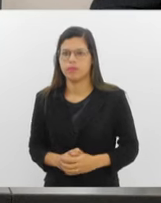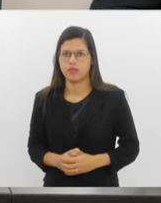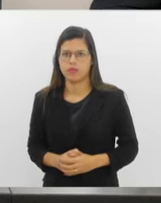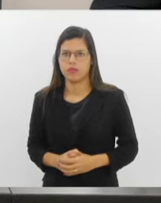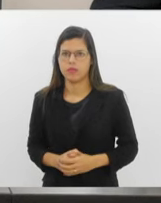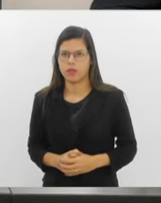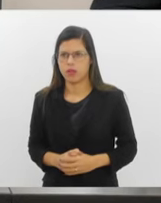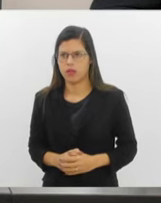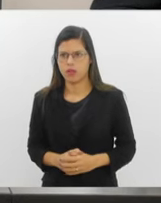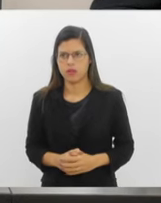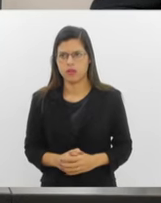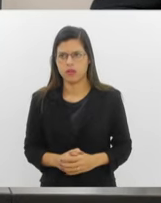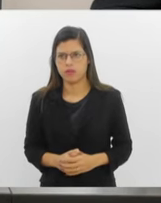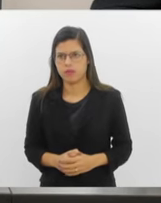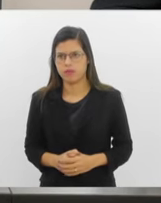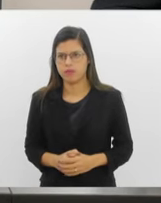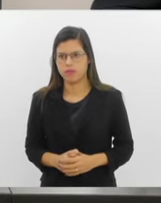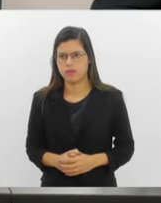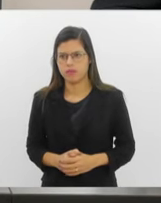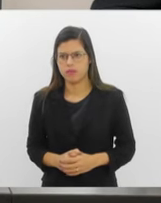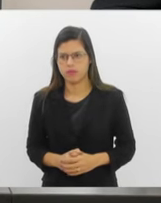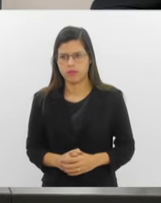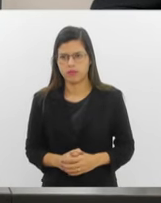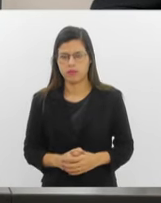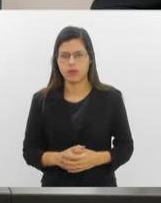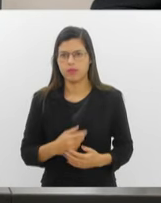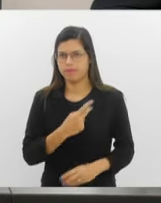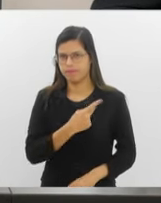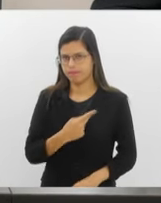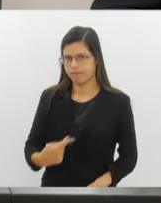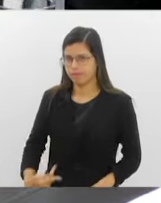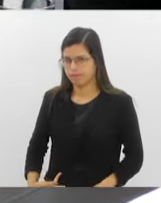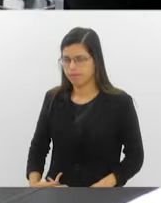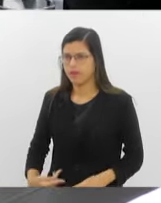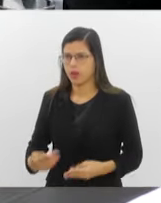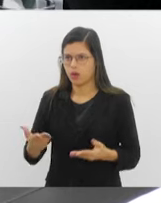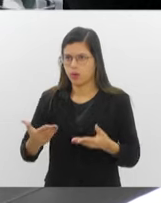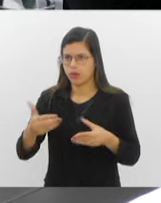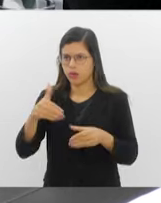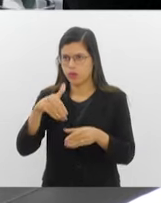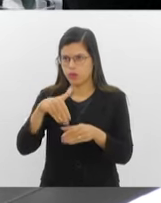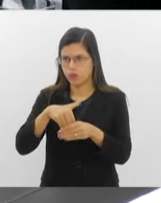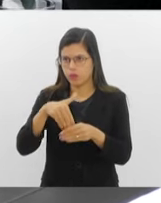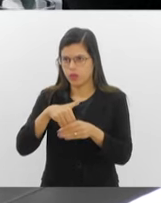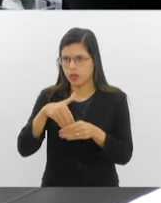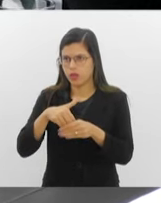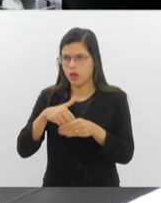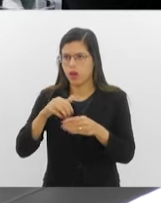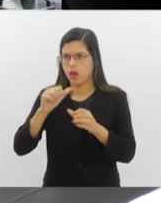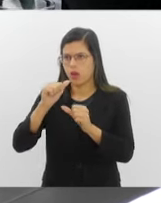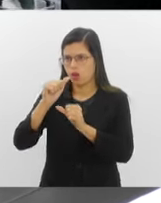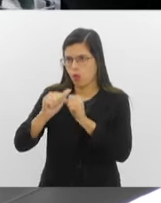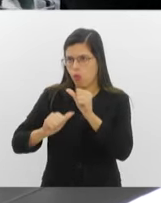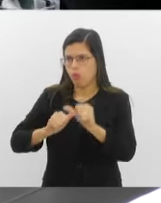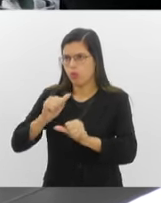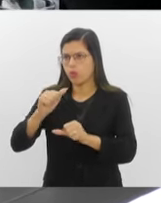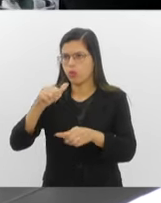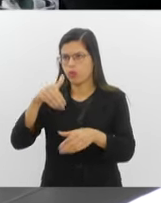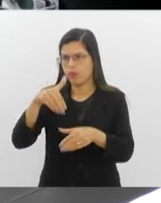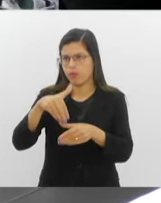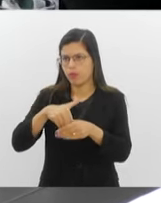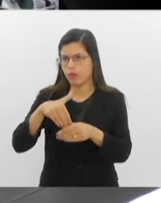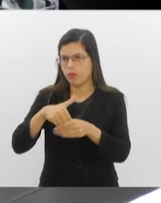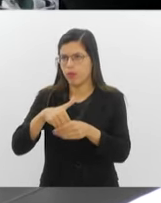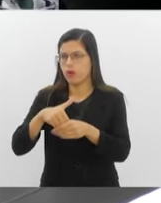foi nesse sentido que eu quis proferir o meu voto, eu altero o meu voto para